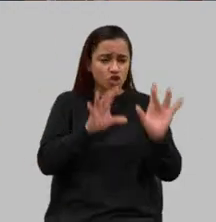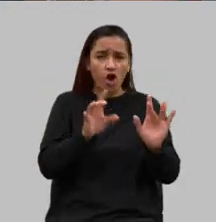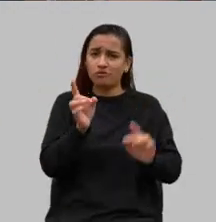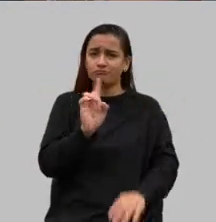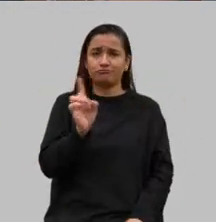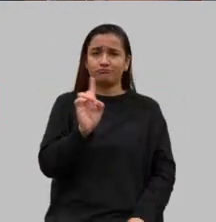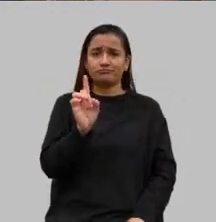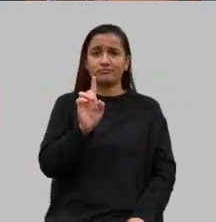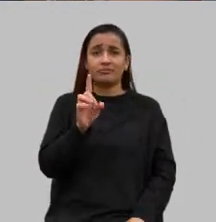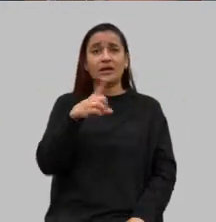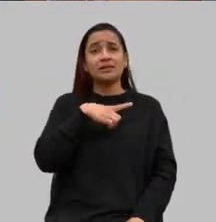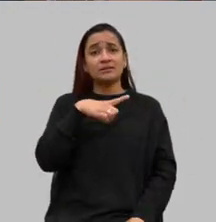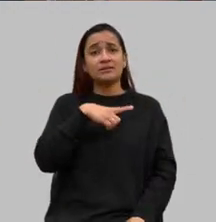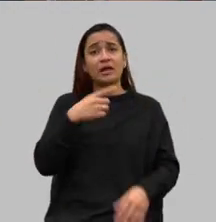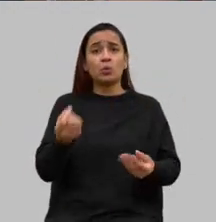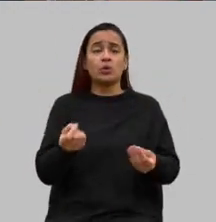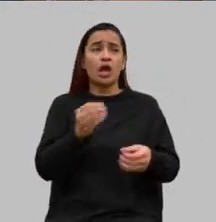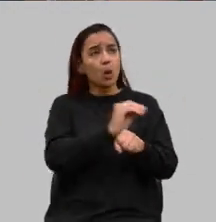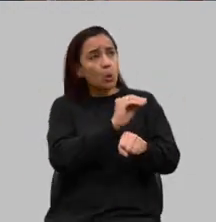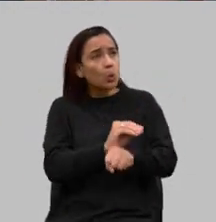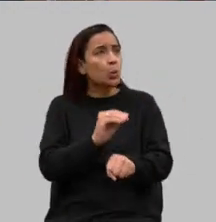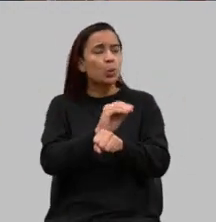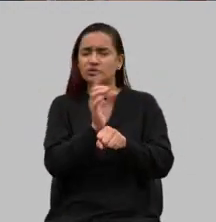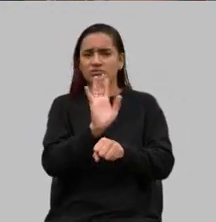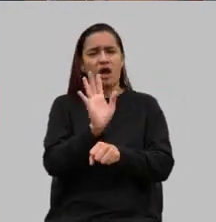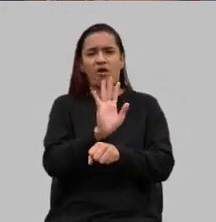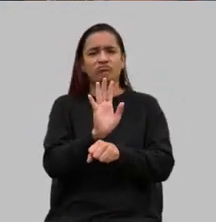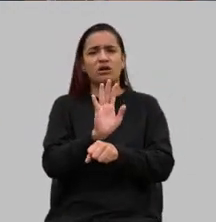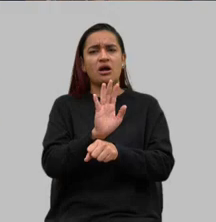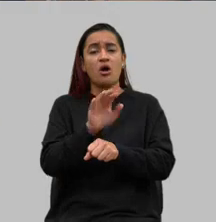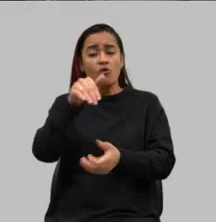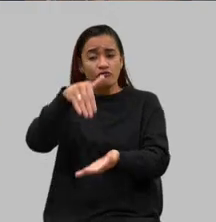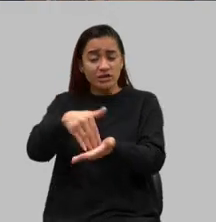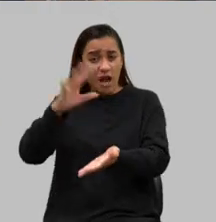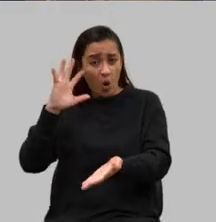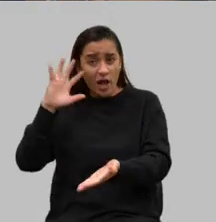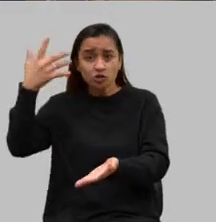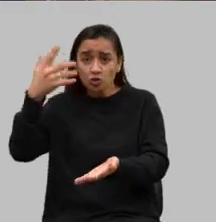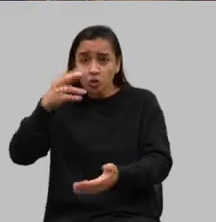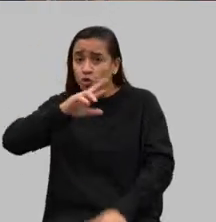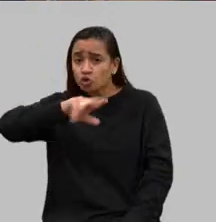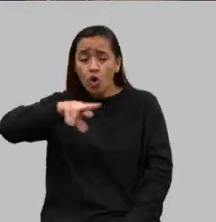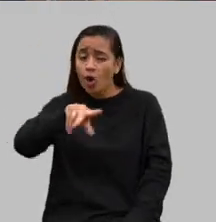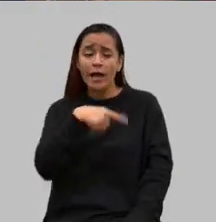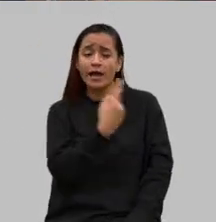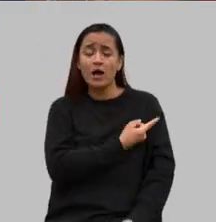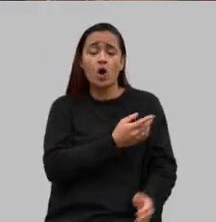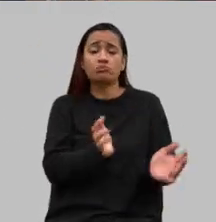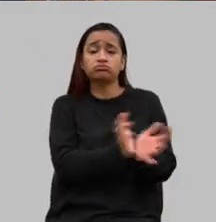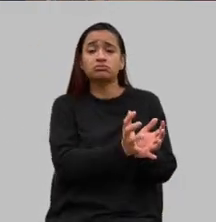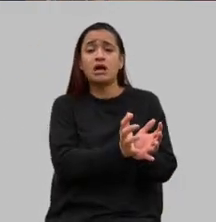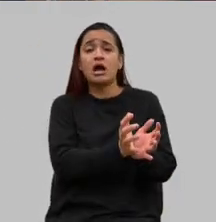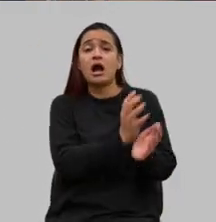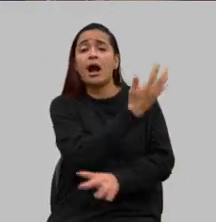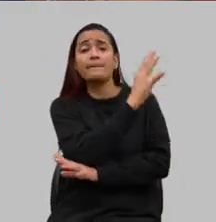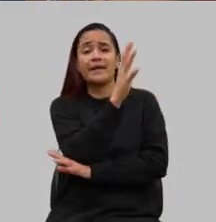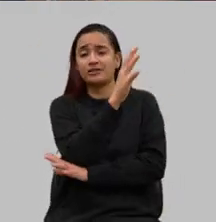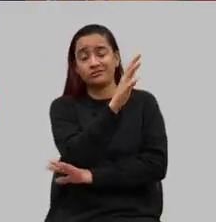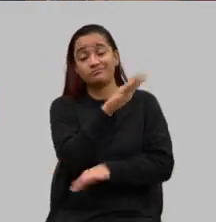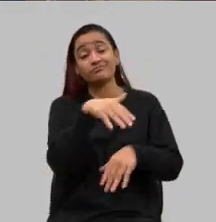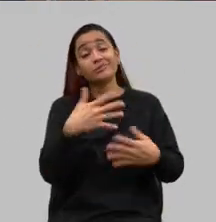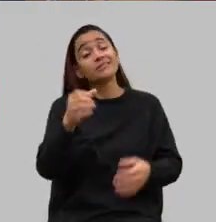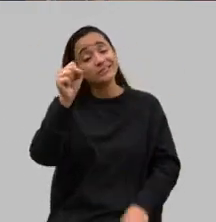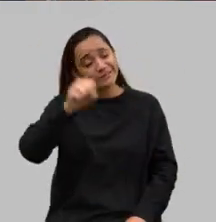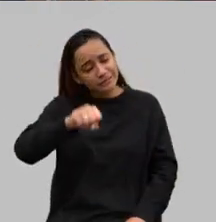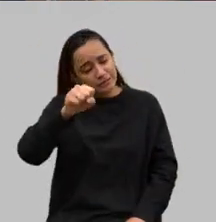o que o meio não a palavra final não fica com o meio ambiente né e sim causa preocupação